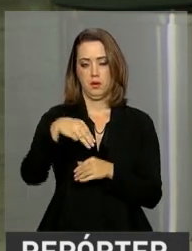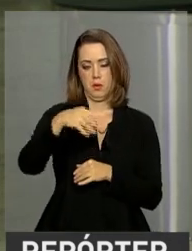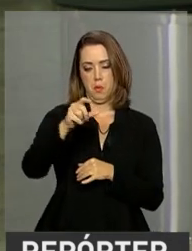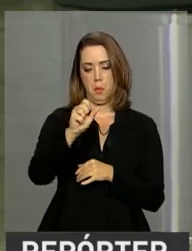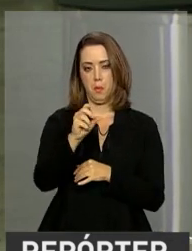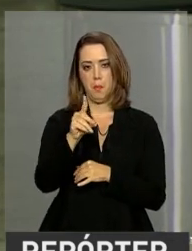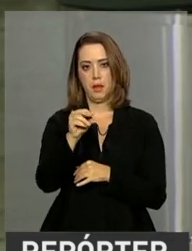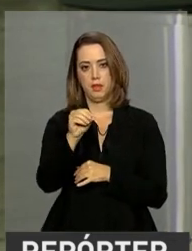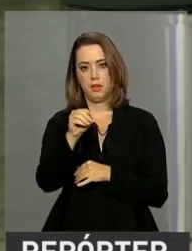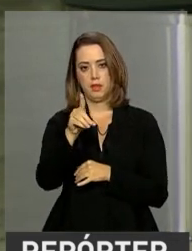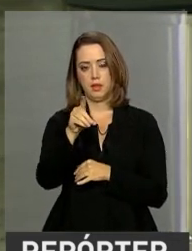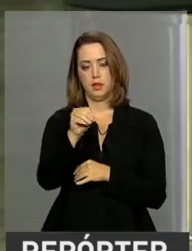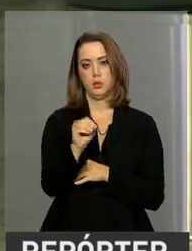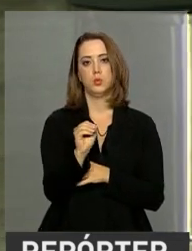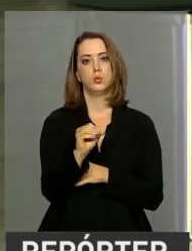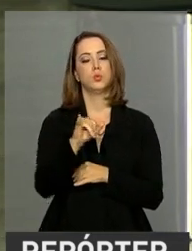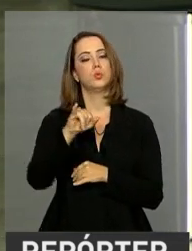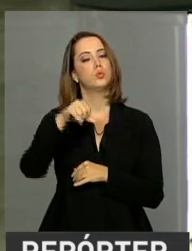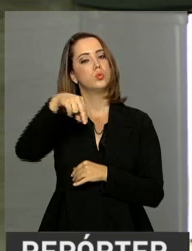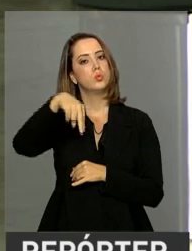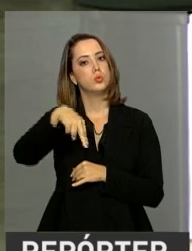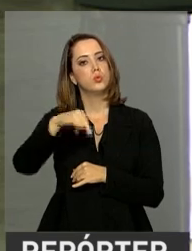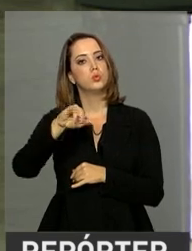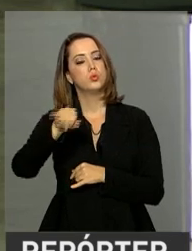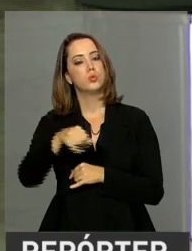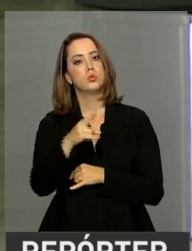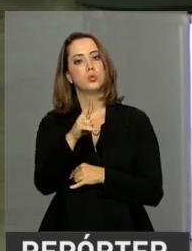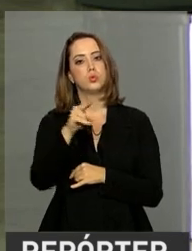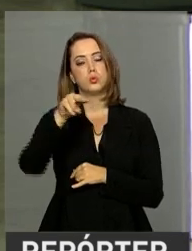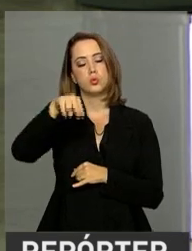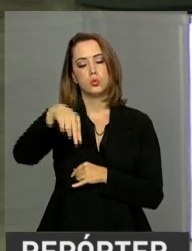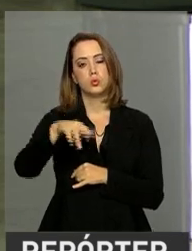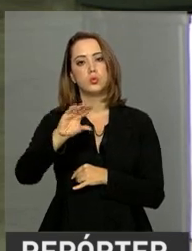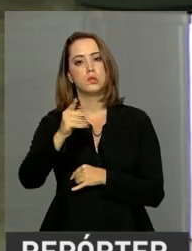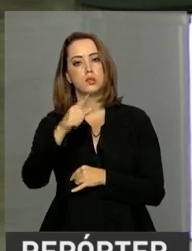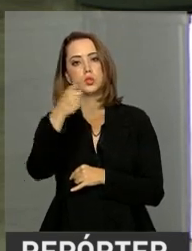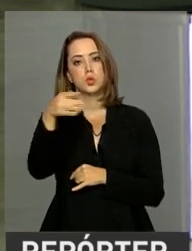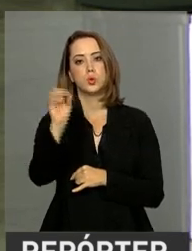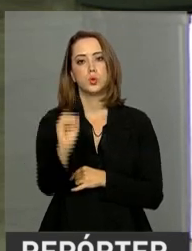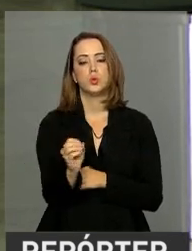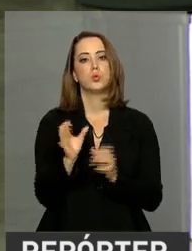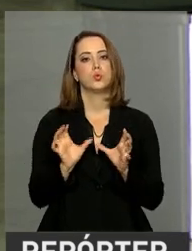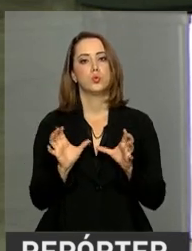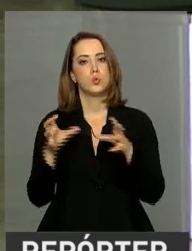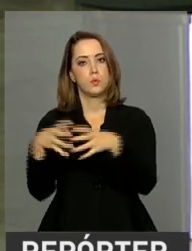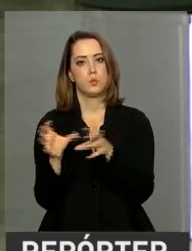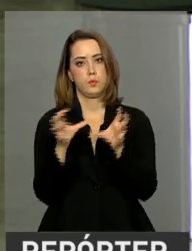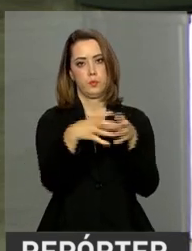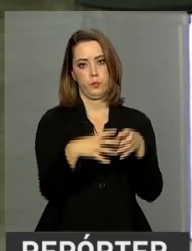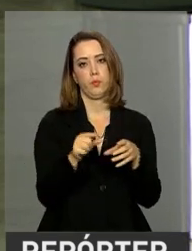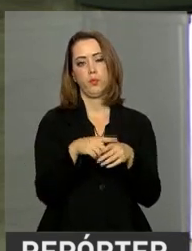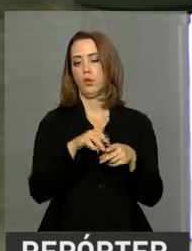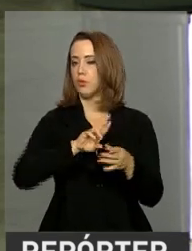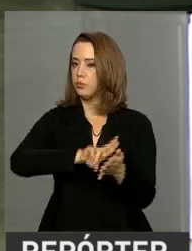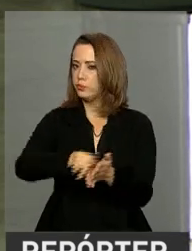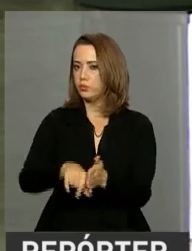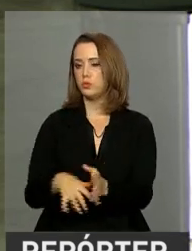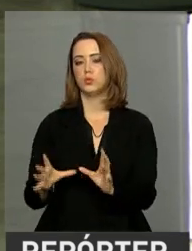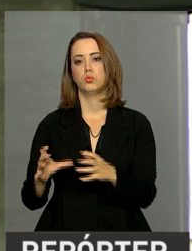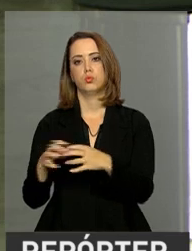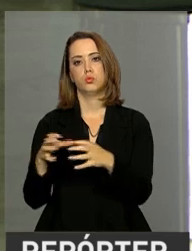justiça, por exemplo, por organizações de classe, sindicais, Ministério Público e partidos políticos que